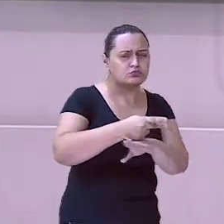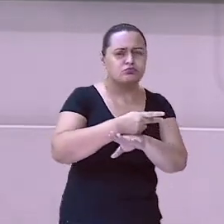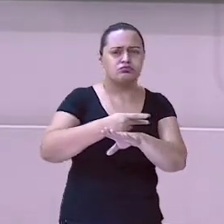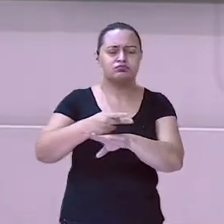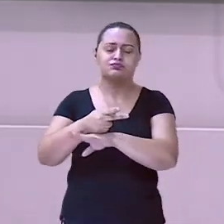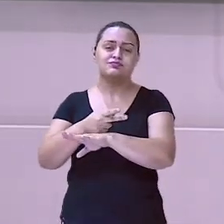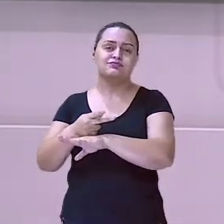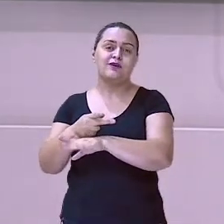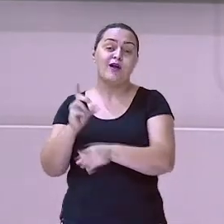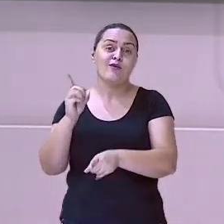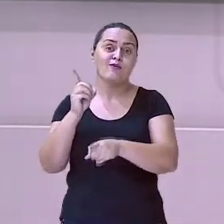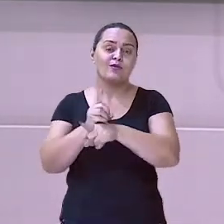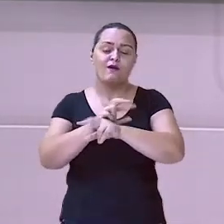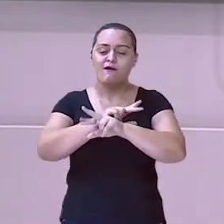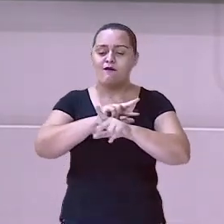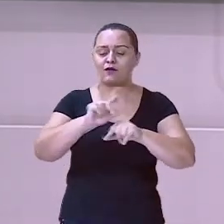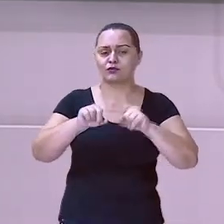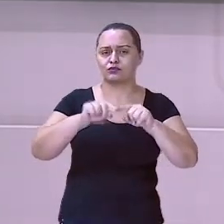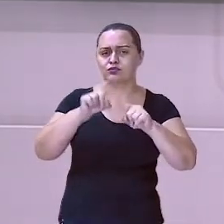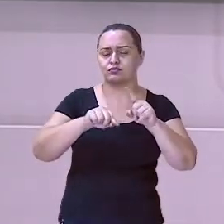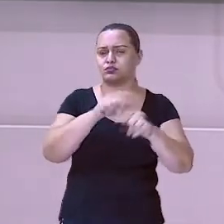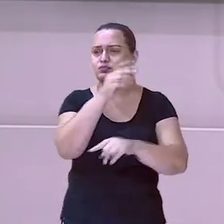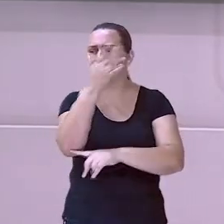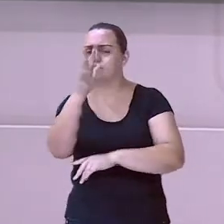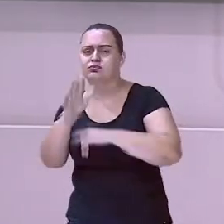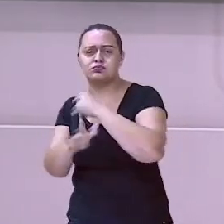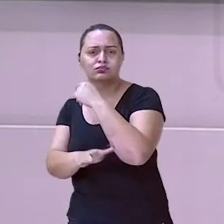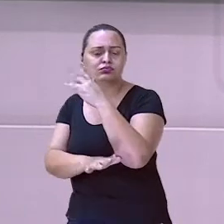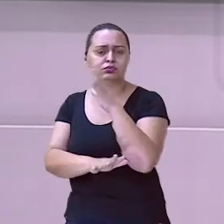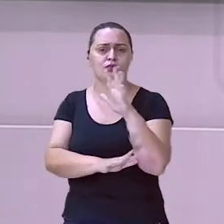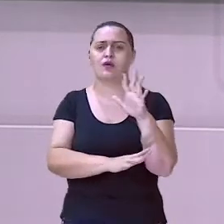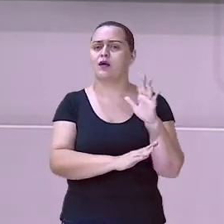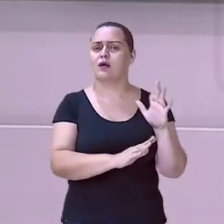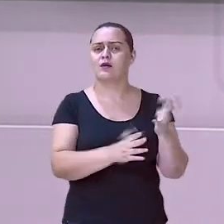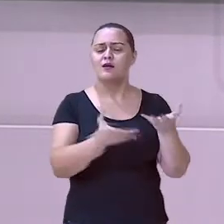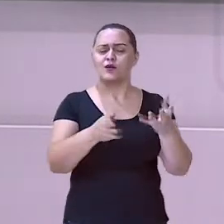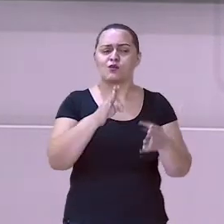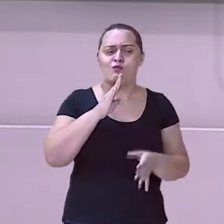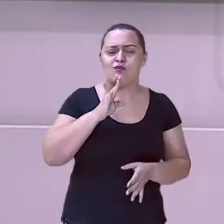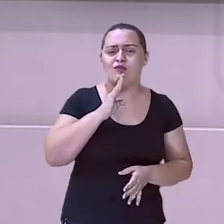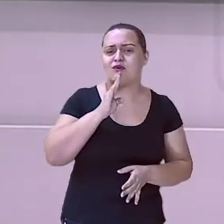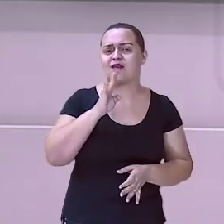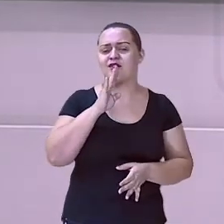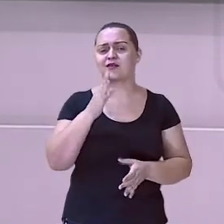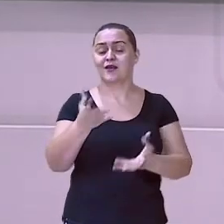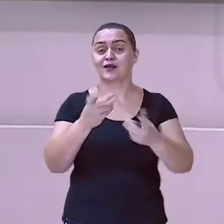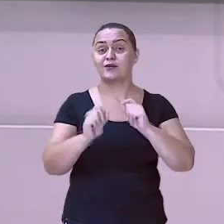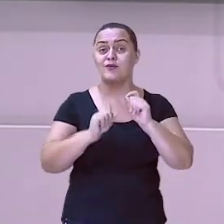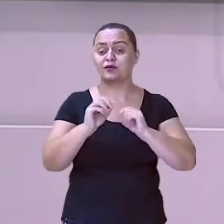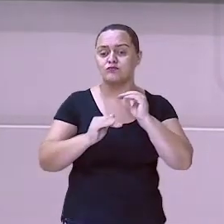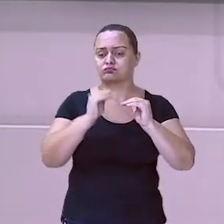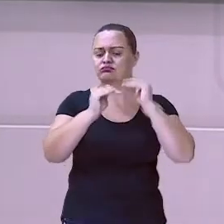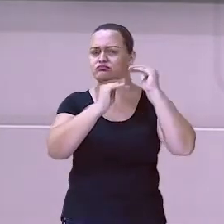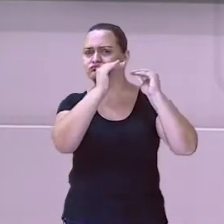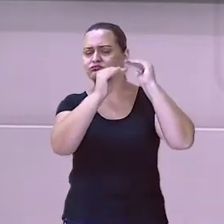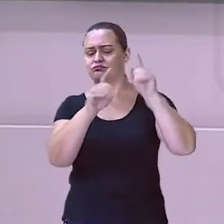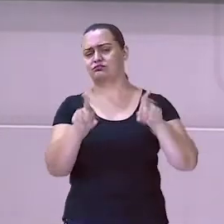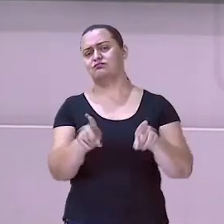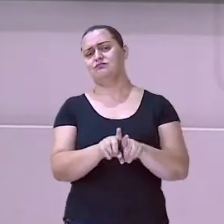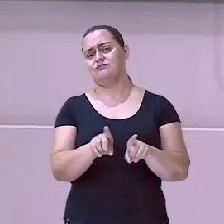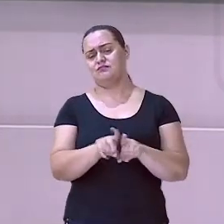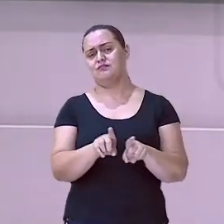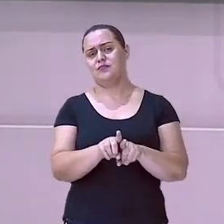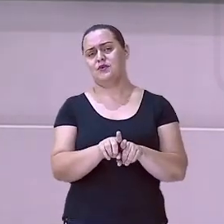é um país muito rico em recursos, e realmente é. E à medida que eles...